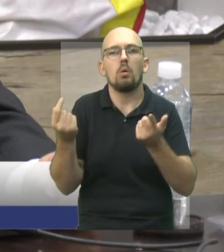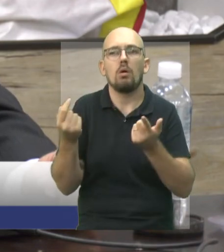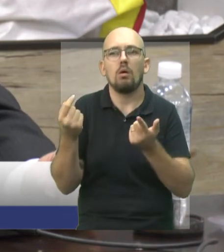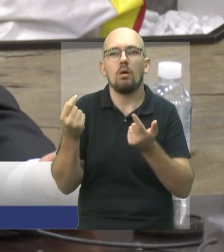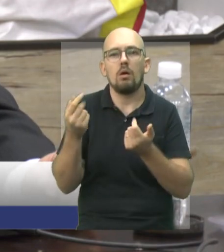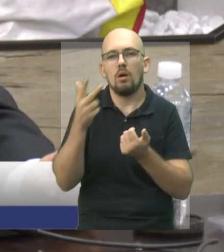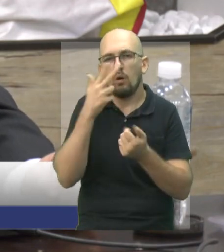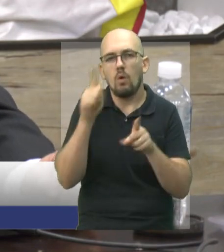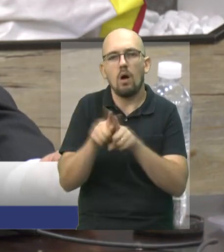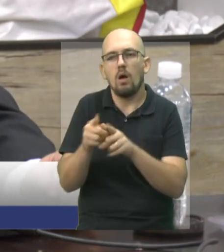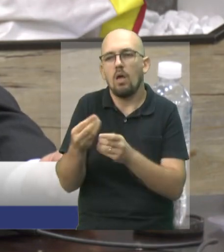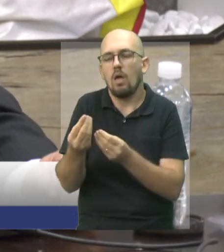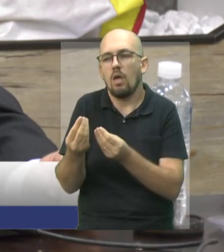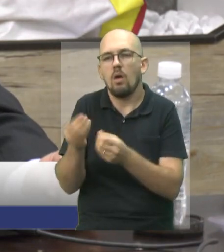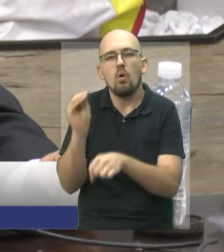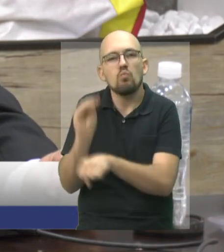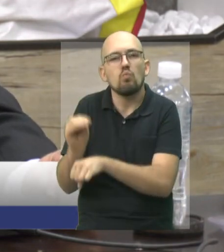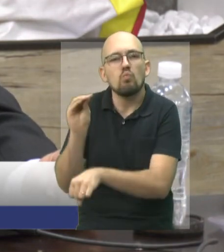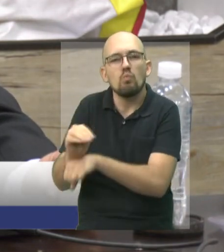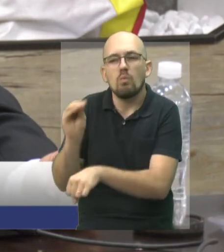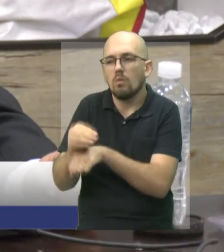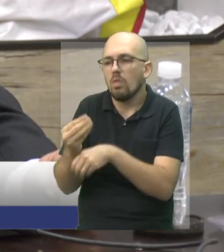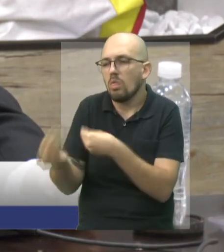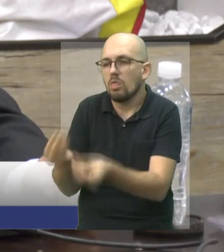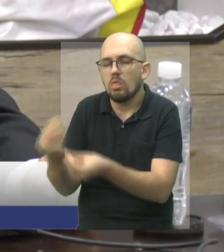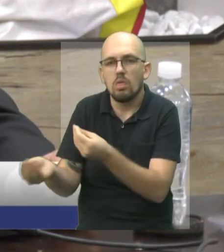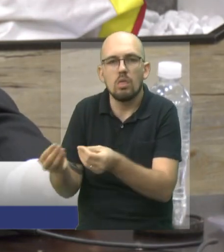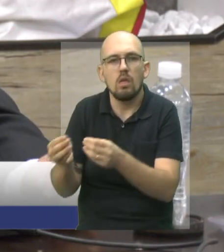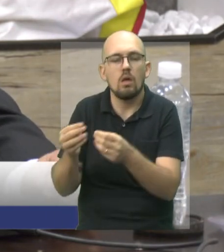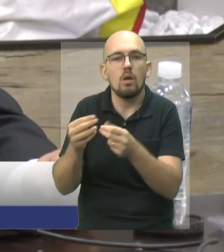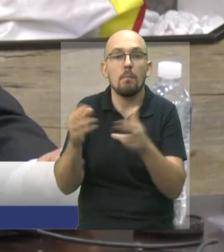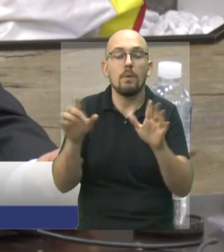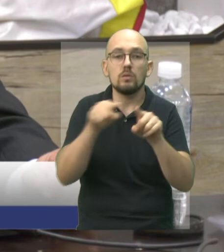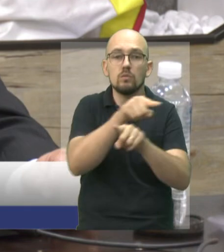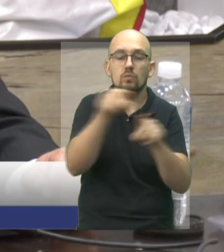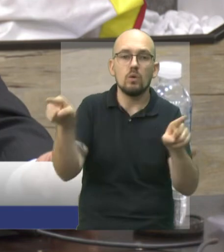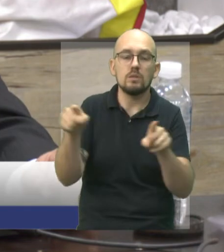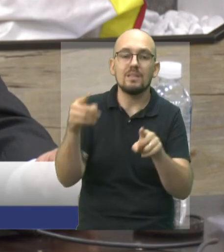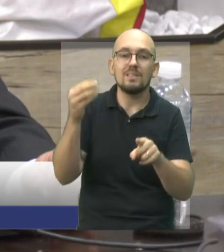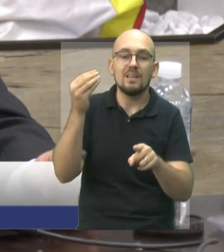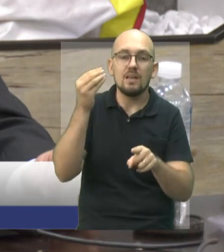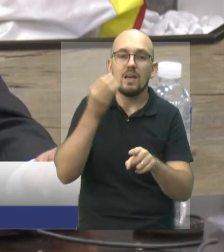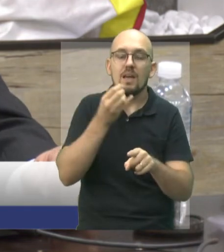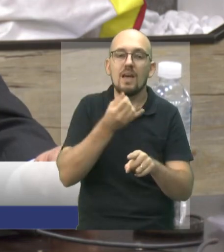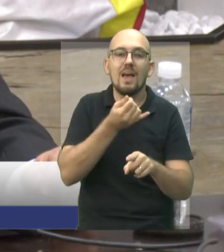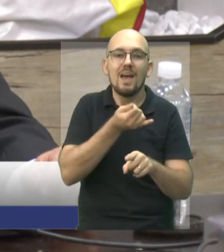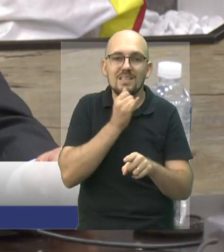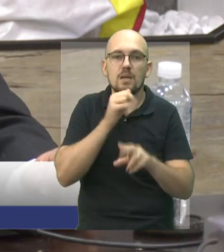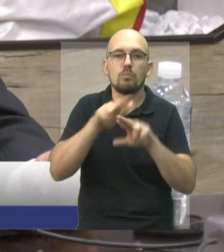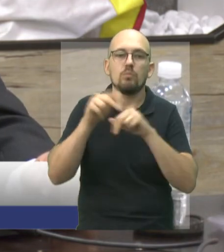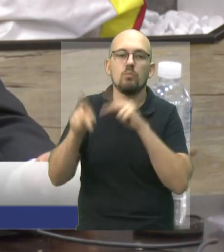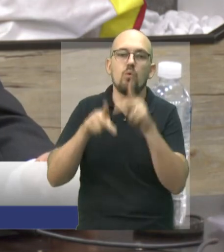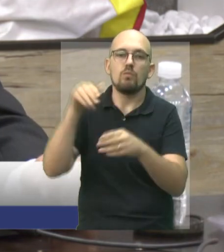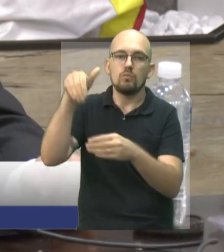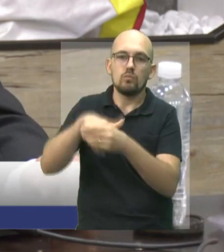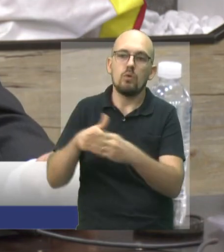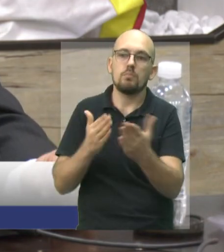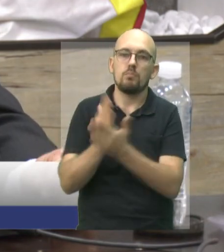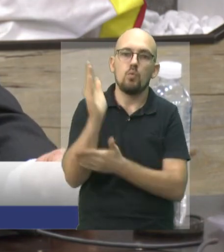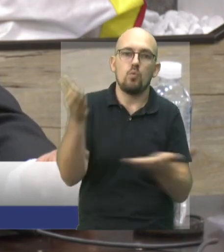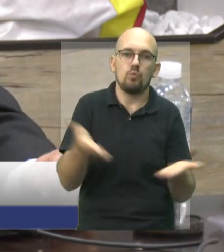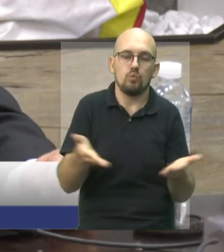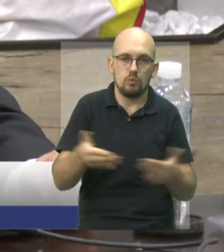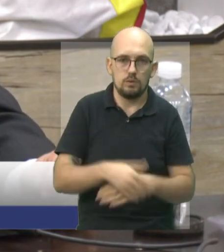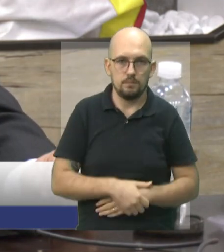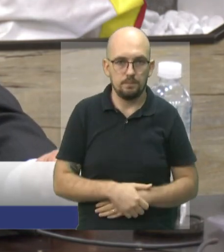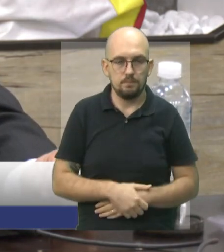assistencialismo ou coisas mais, mas pelo exemplo que vocês foram, vocês estão aqui hoje. E eu, quando